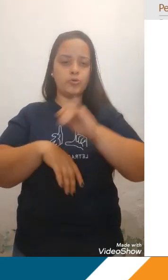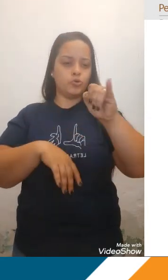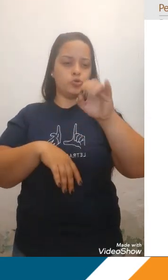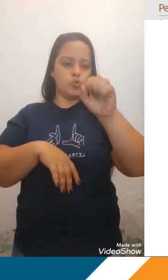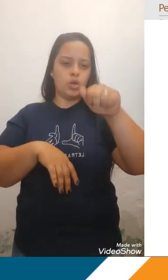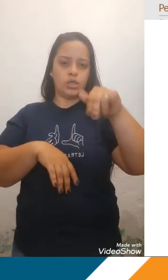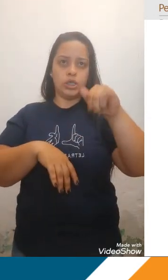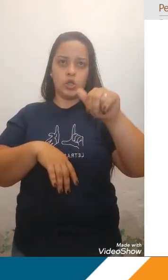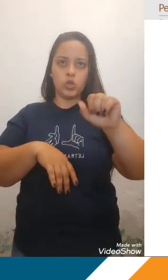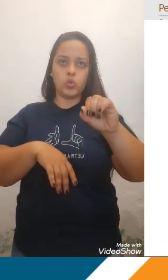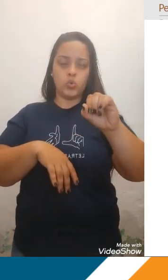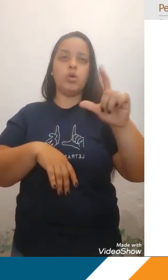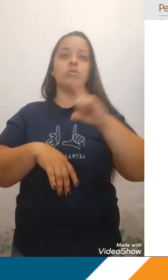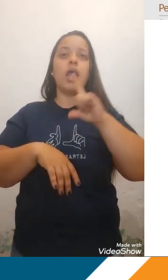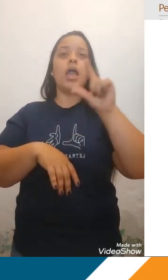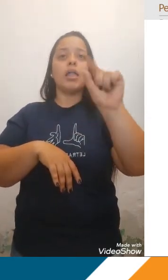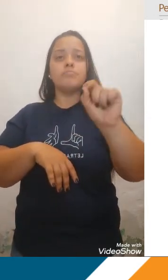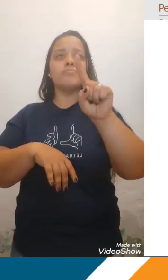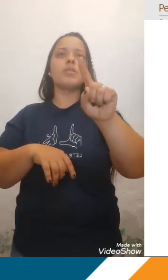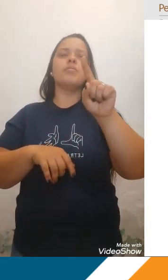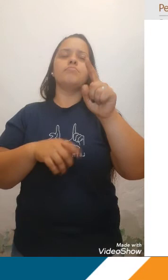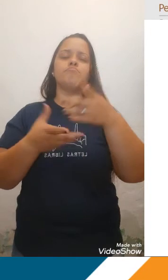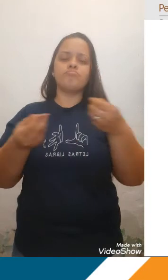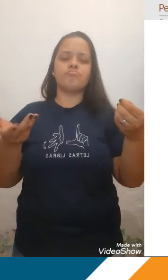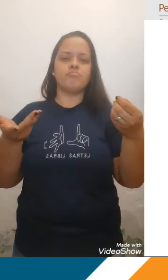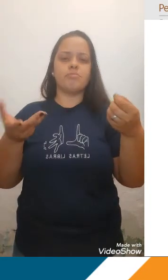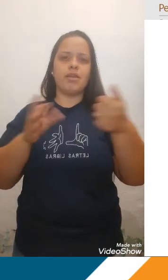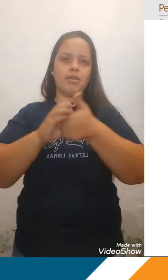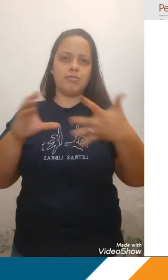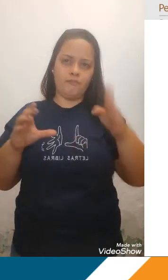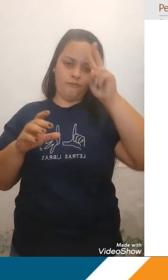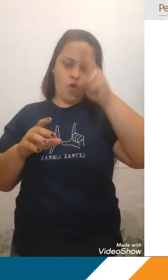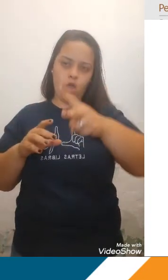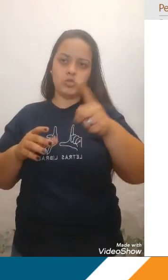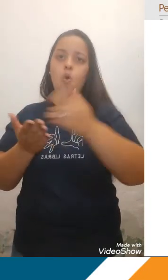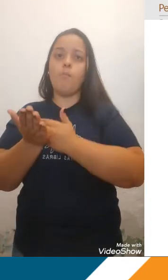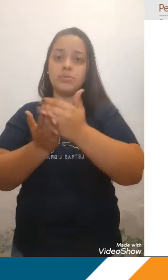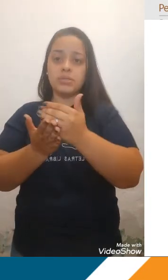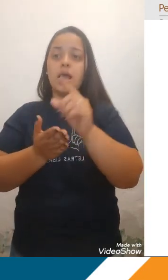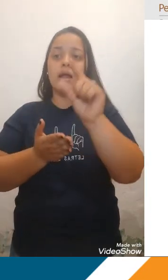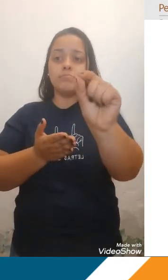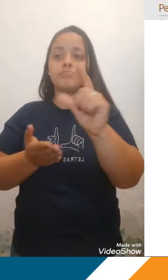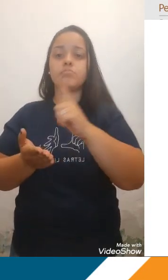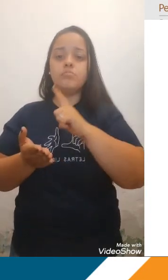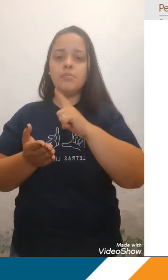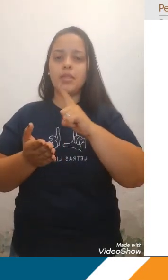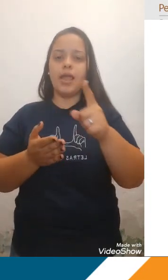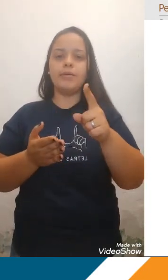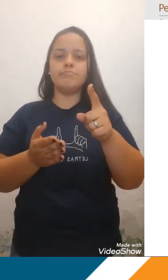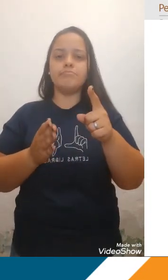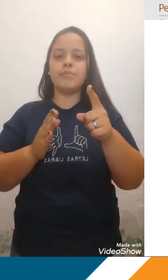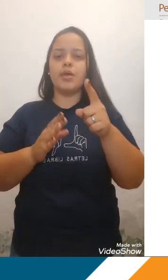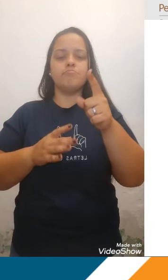consequência transformações administrativas e políticas muito significativas para a colônia. a começar por trazer consigo todo o